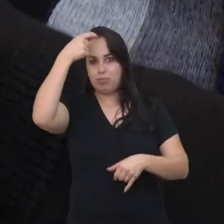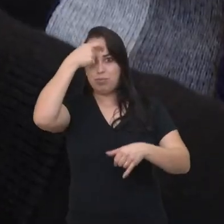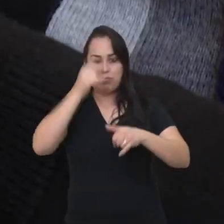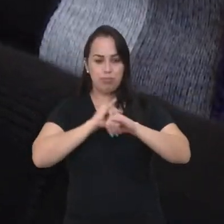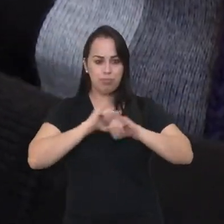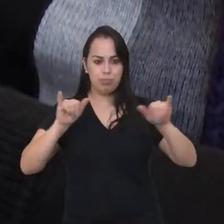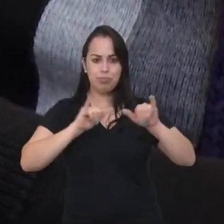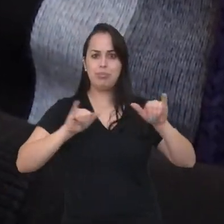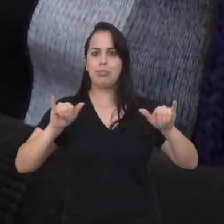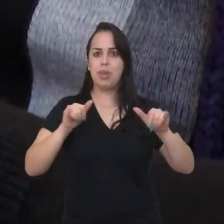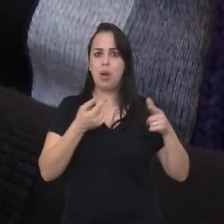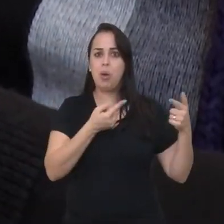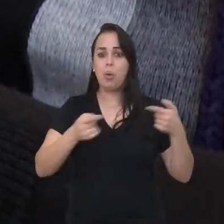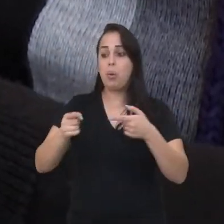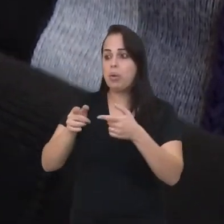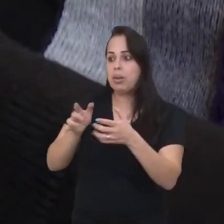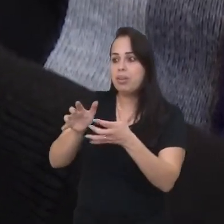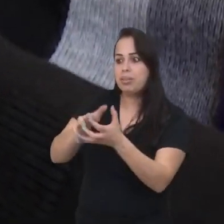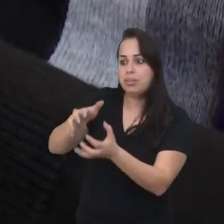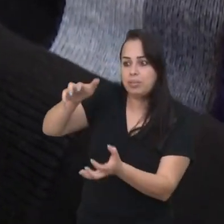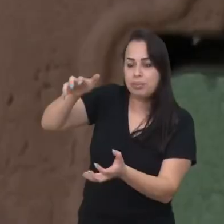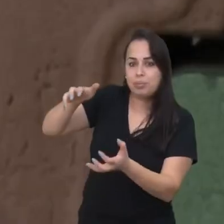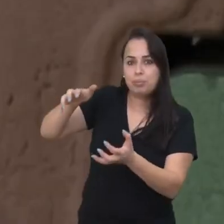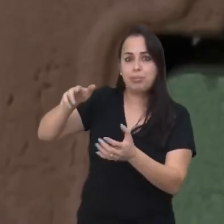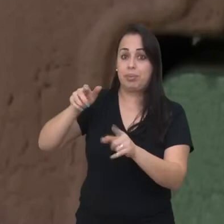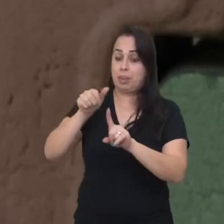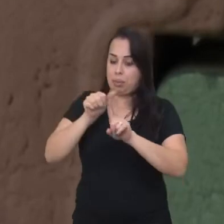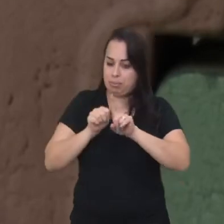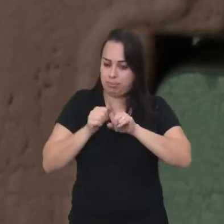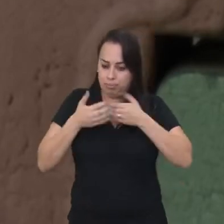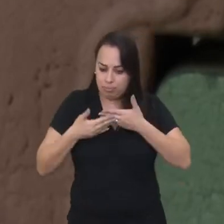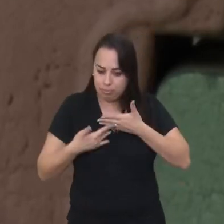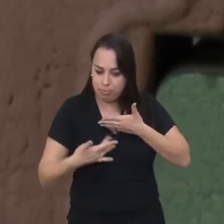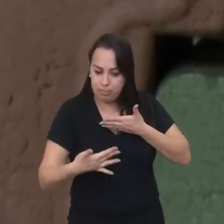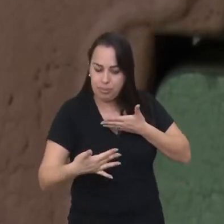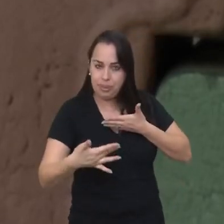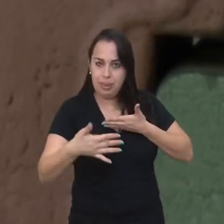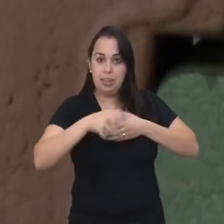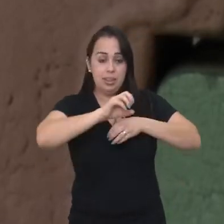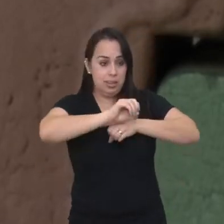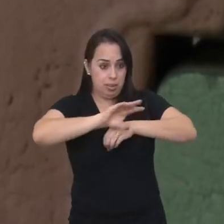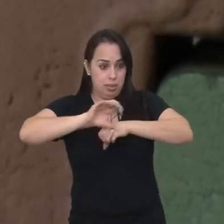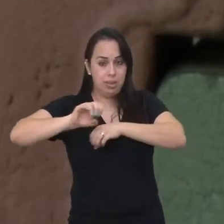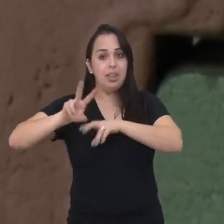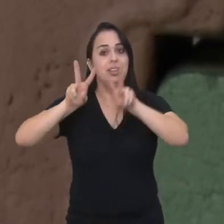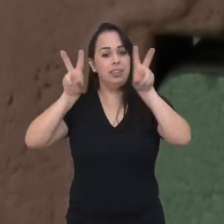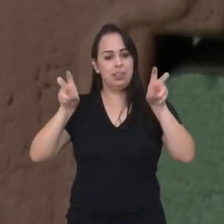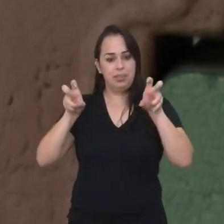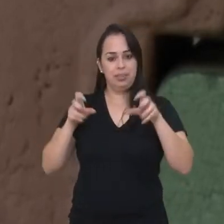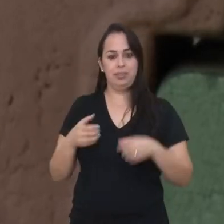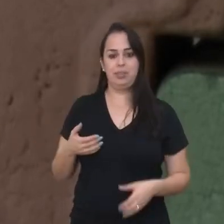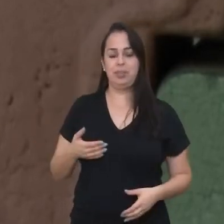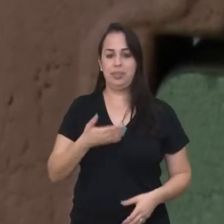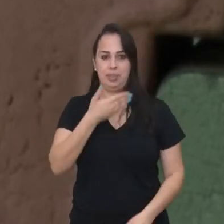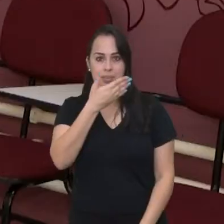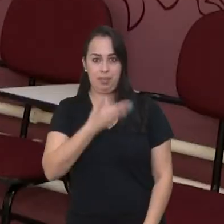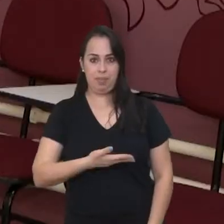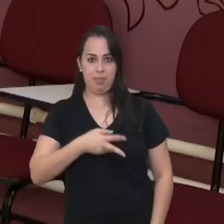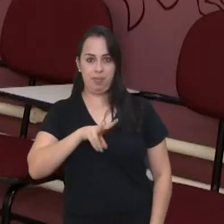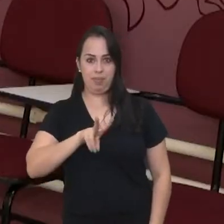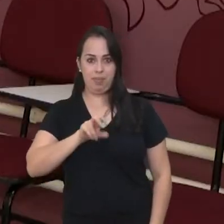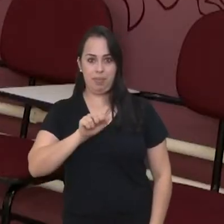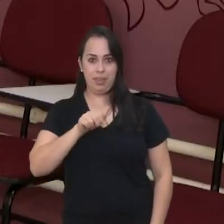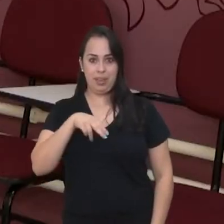de Conscientização da Violência contra a Pessoa Idosa e estende para todo mês as atividades educativas sobre o tema.